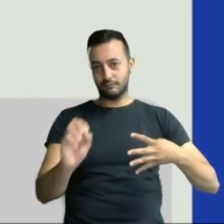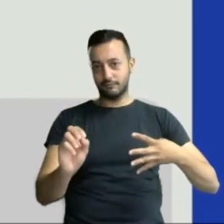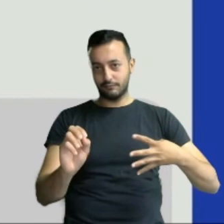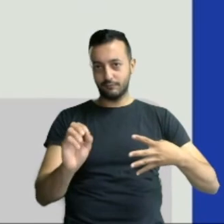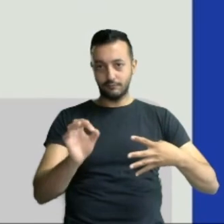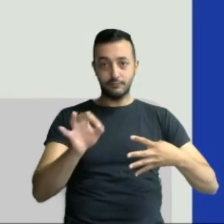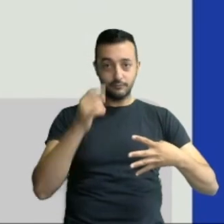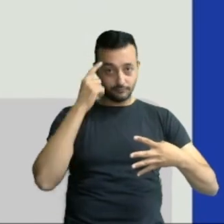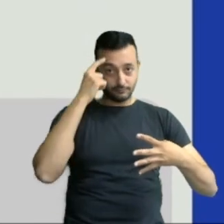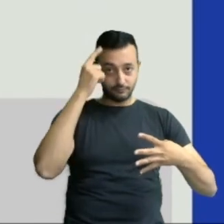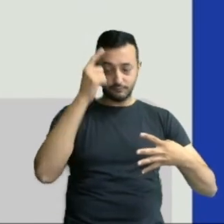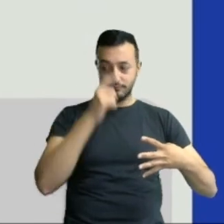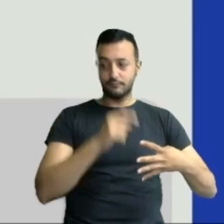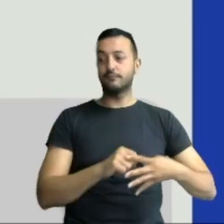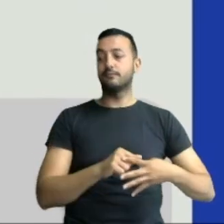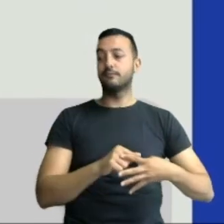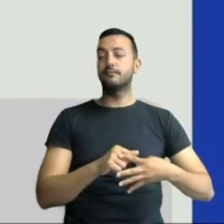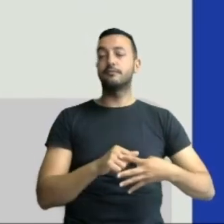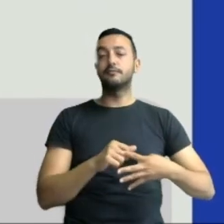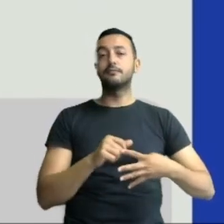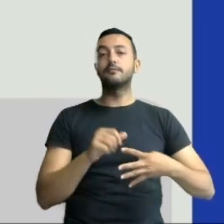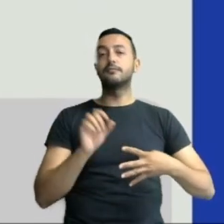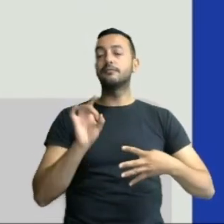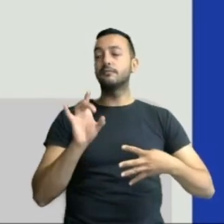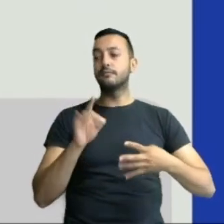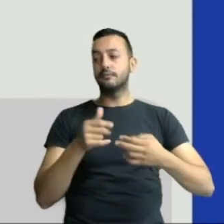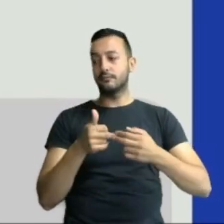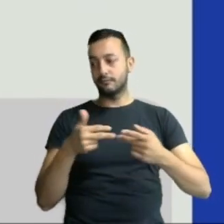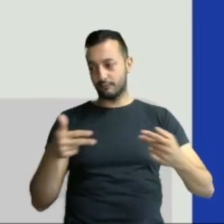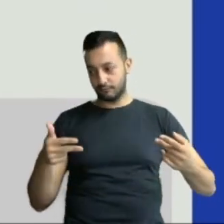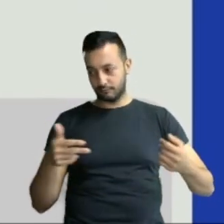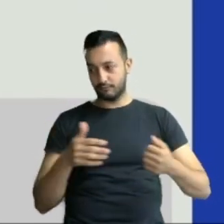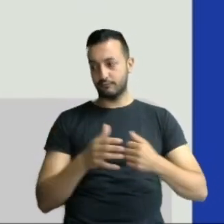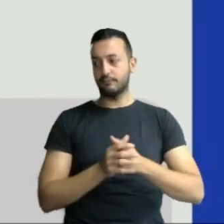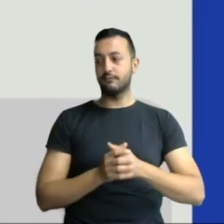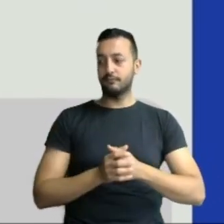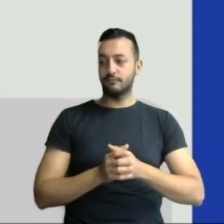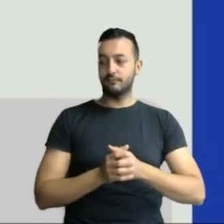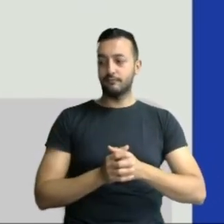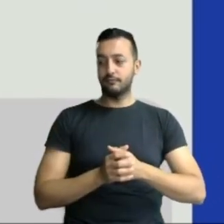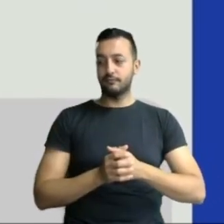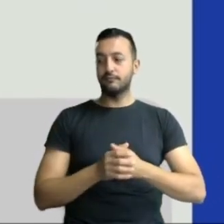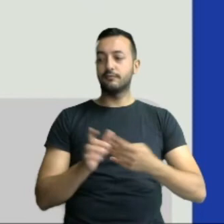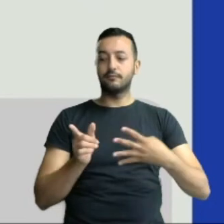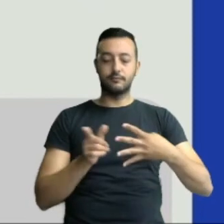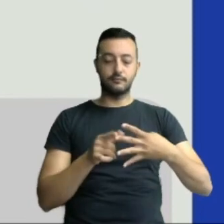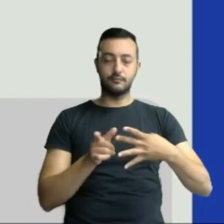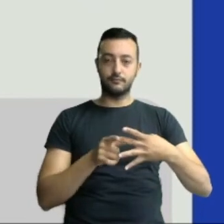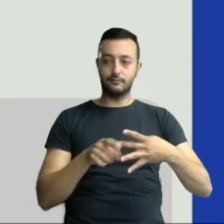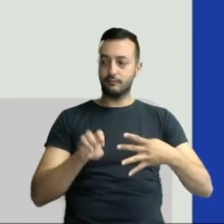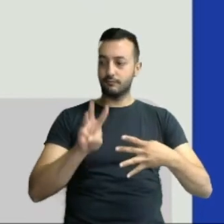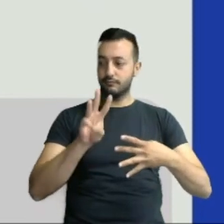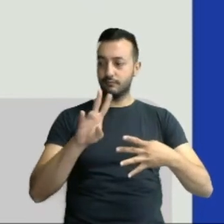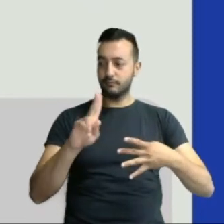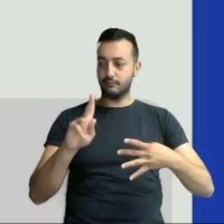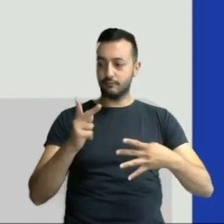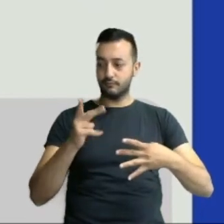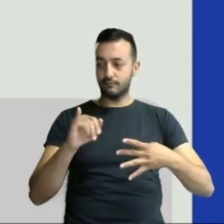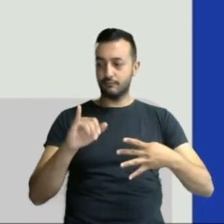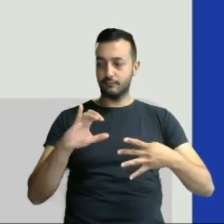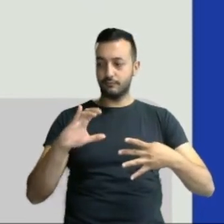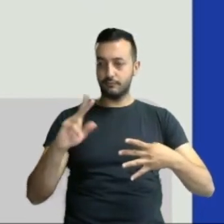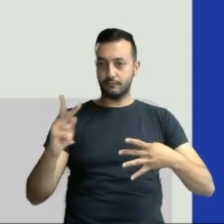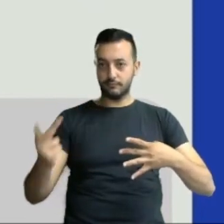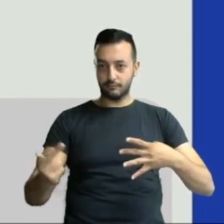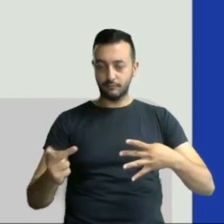what, certo? Lembrando que o what é só para coisas, objetos. Letra B temos o which, que também é o que